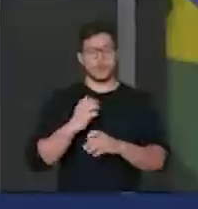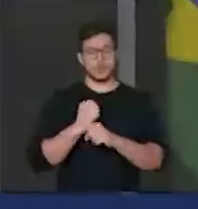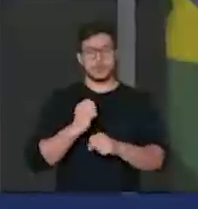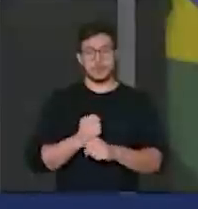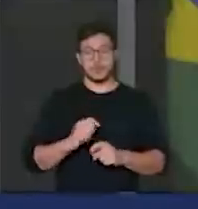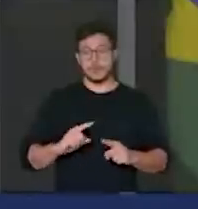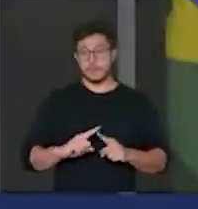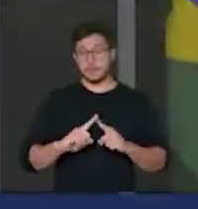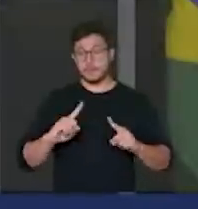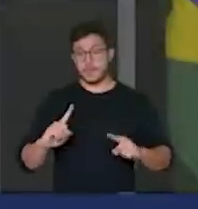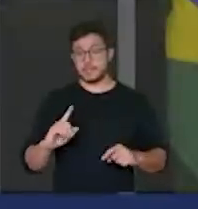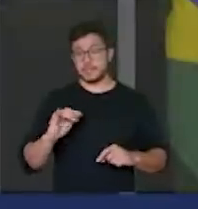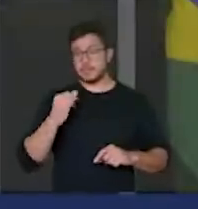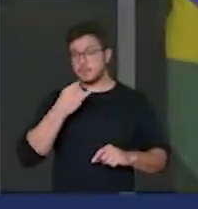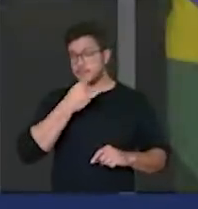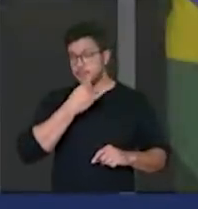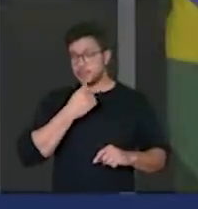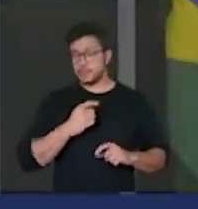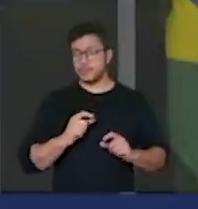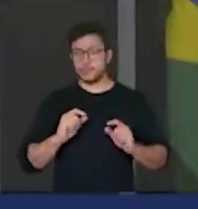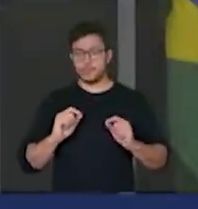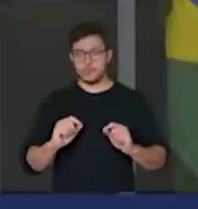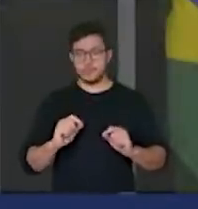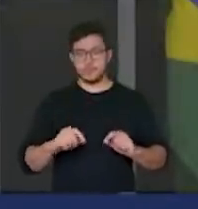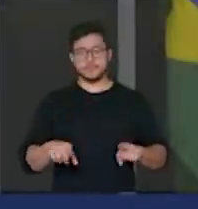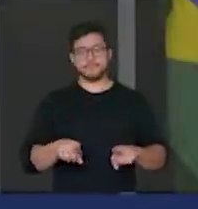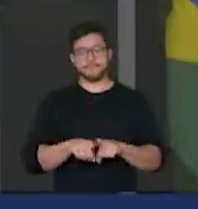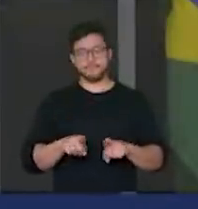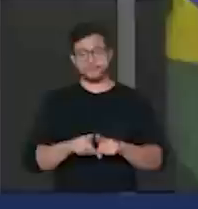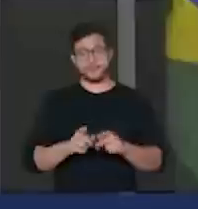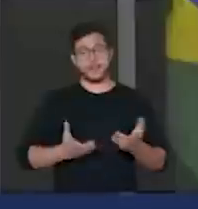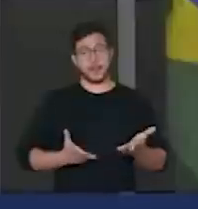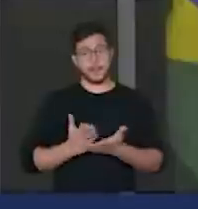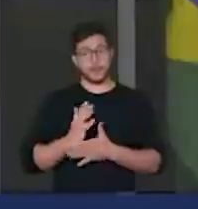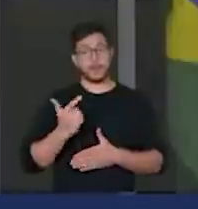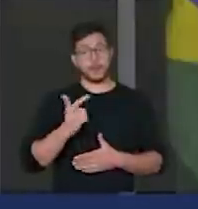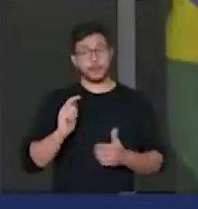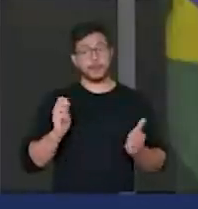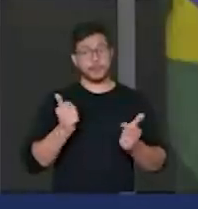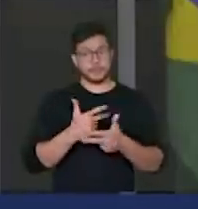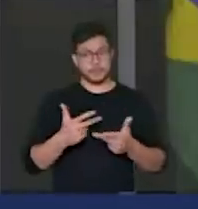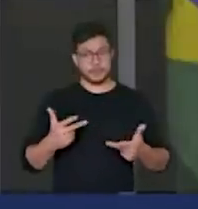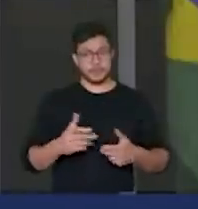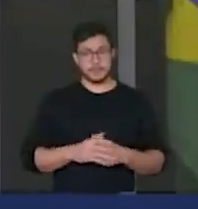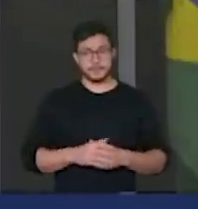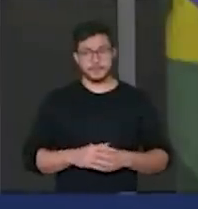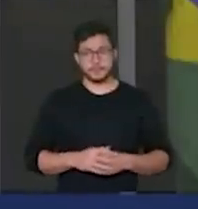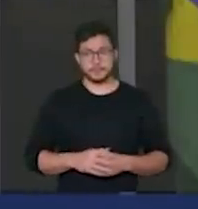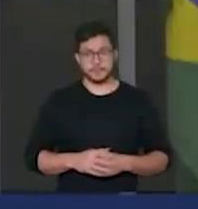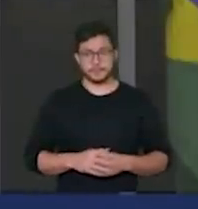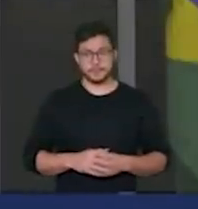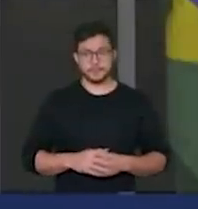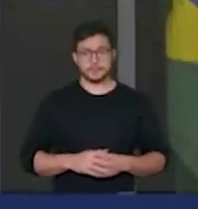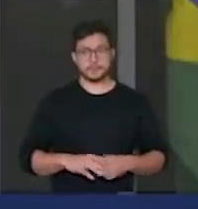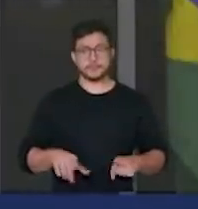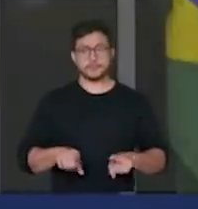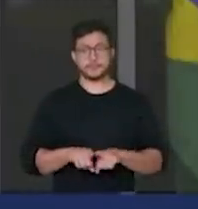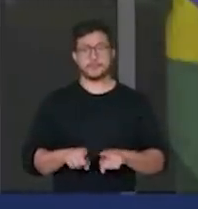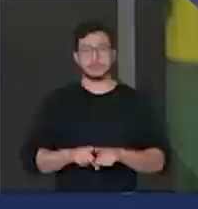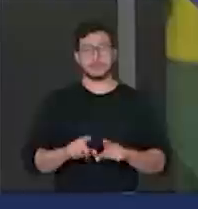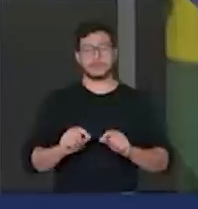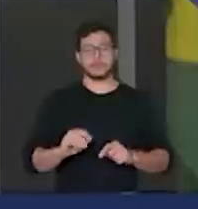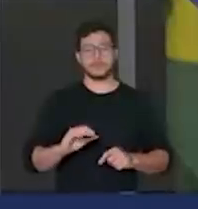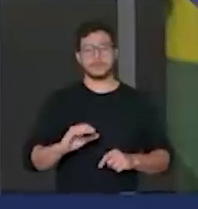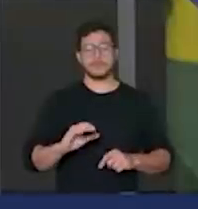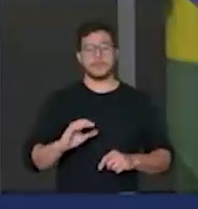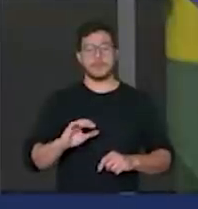mas infelizmente, senhor presidente, não foi só isso que foi aprovado na Comissão Mista de Orçamento. Também a impositividade das emendas do